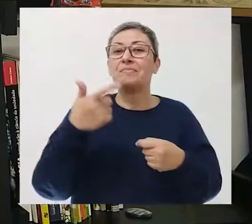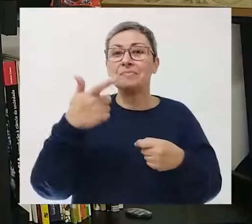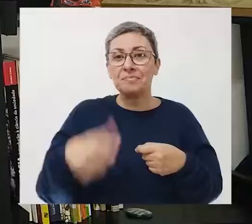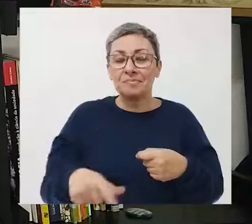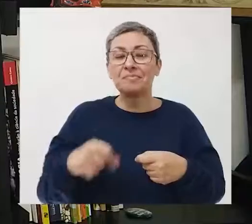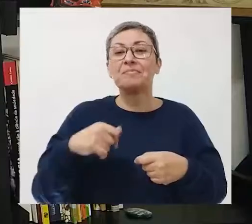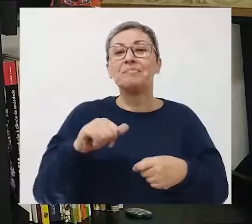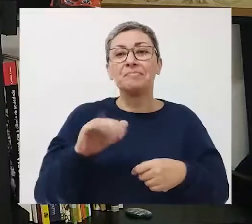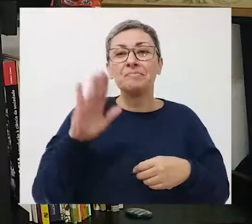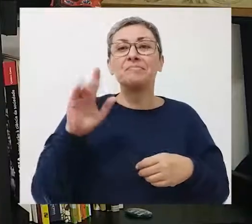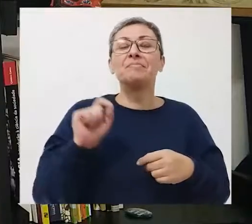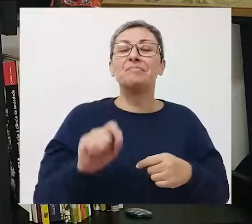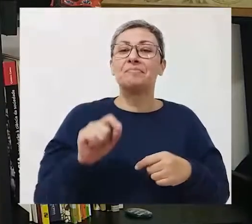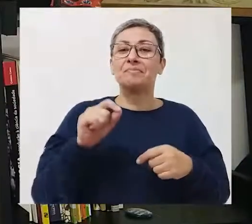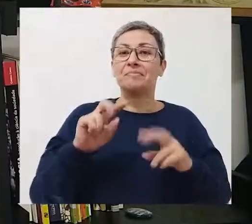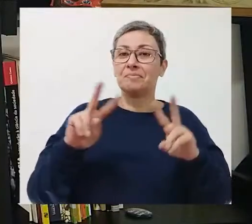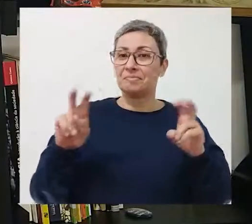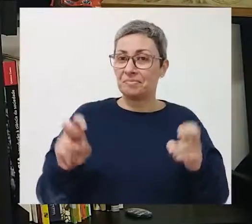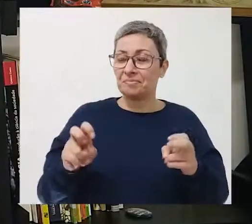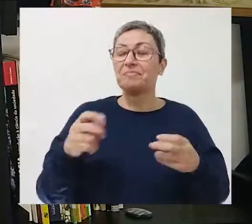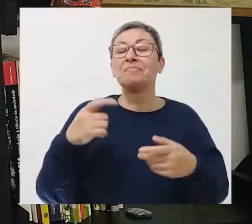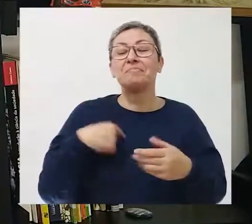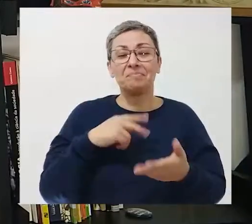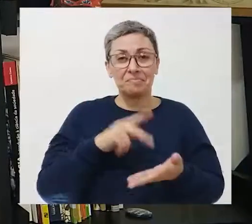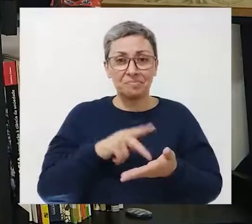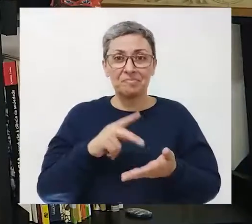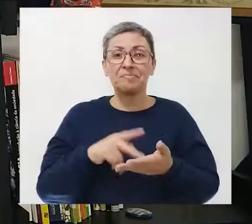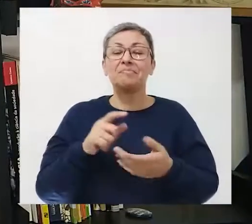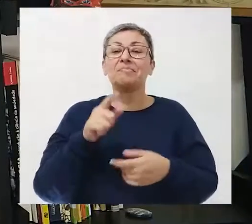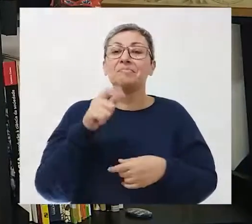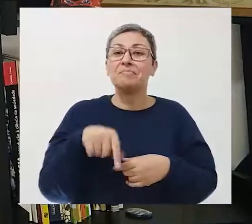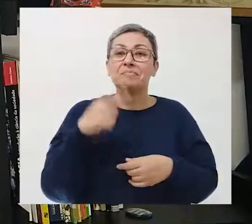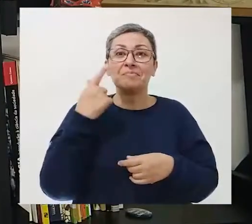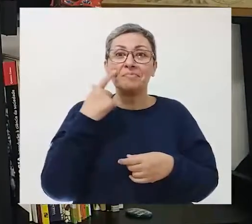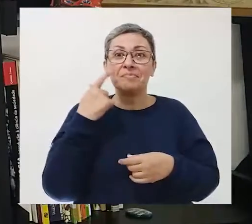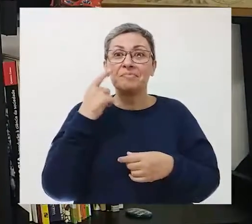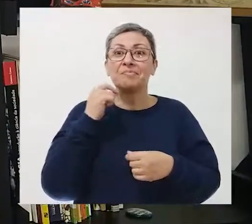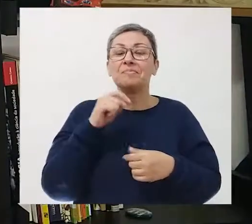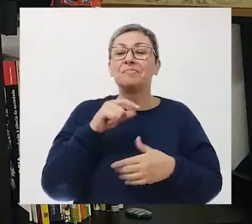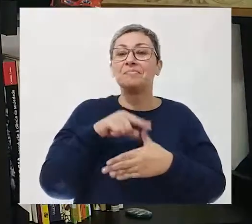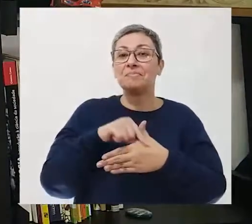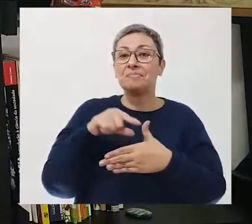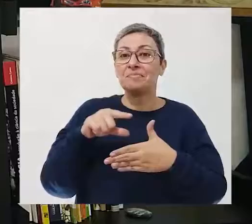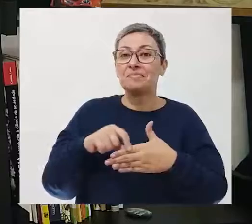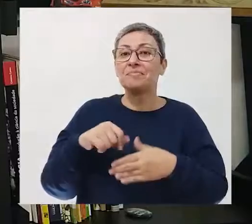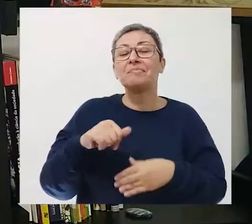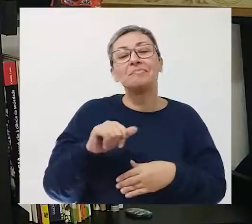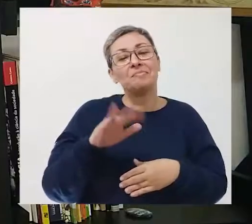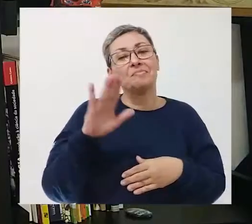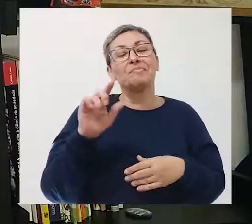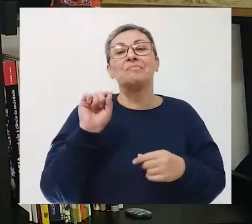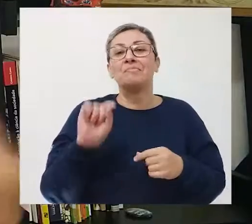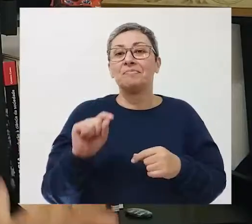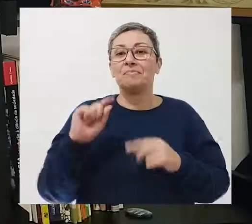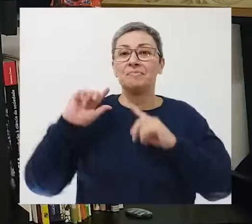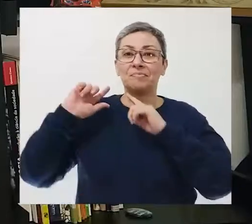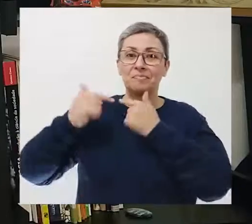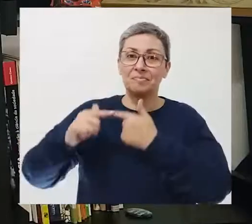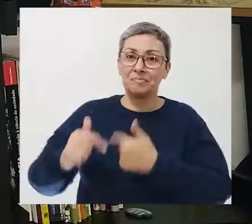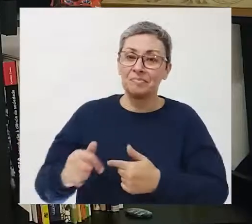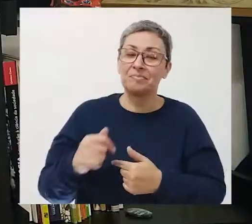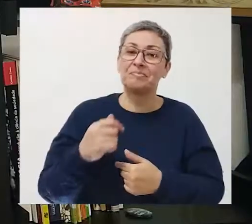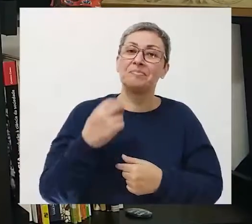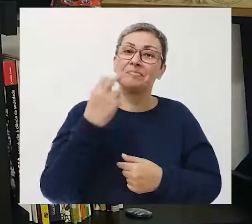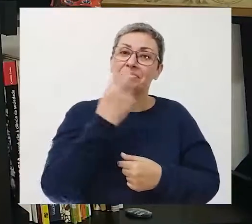mais, né, sobre esse assunto, é verdade. A gente vai ver que cordel é mais do que tradição oral